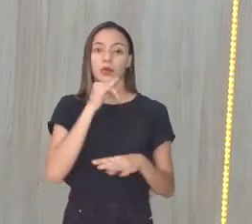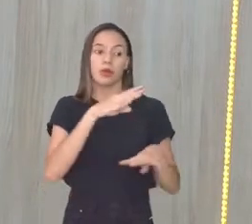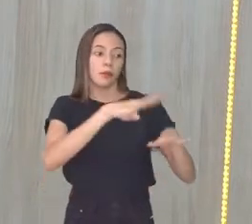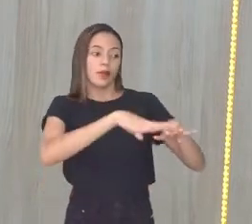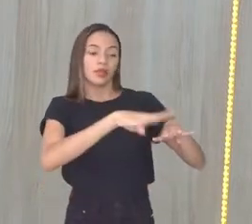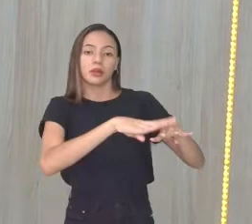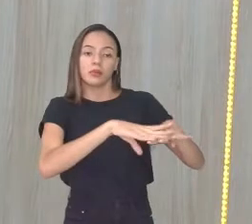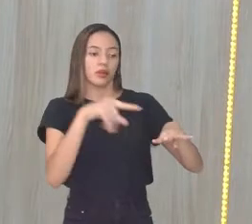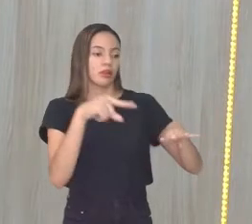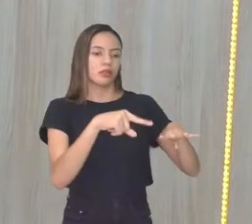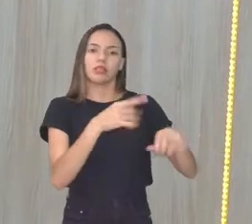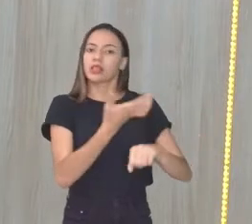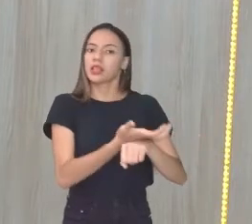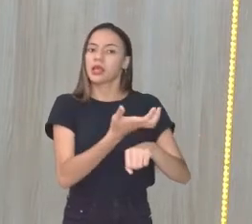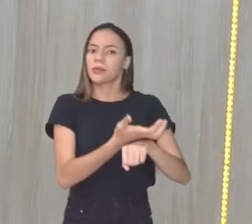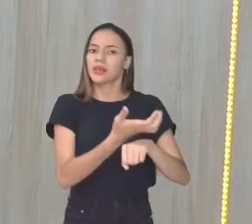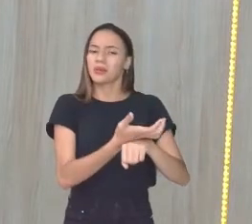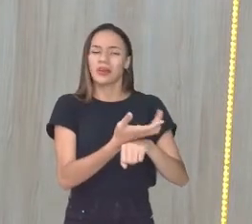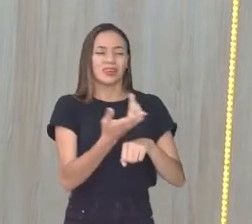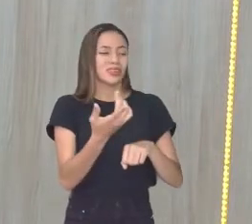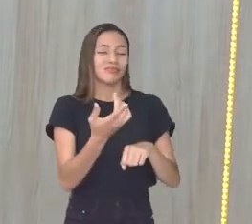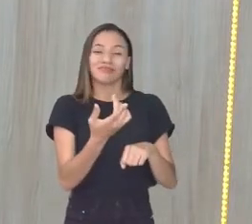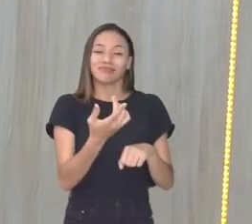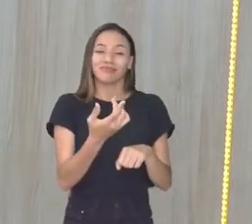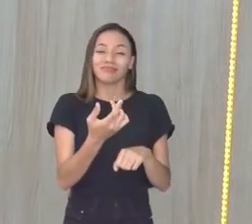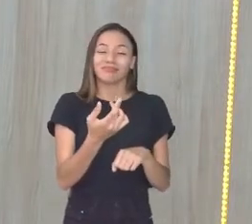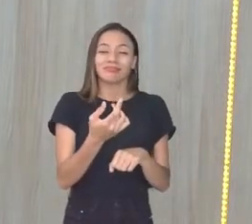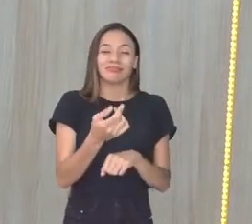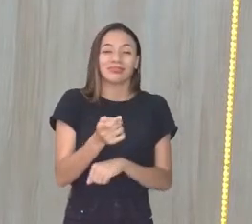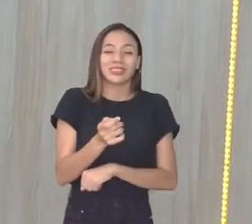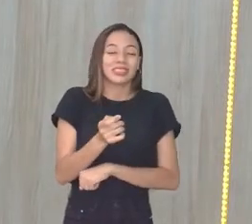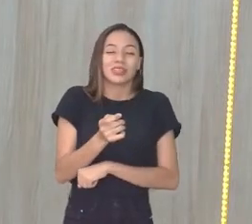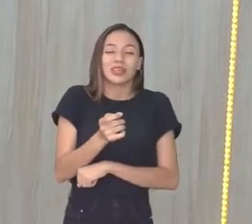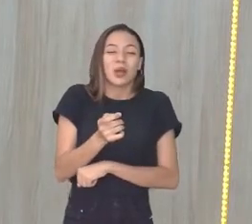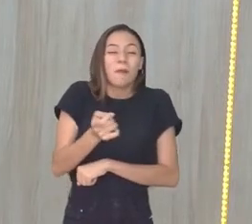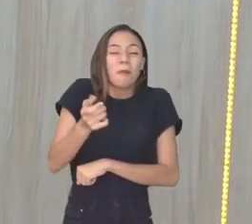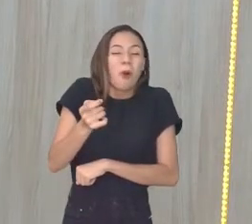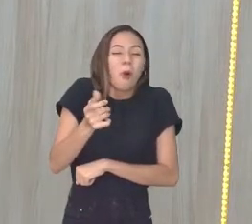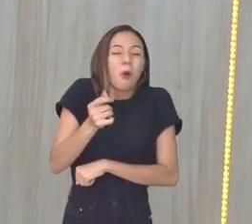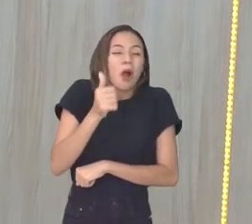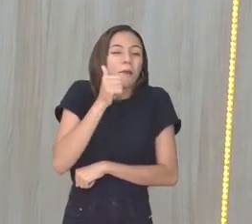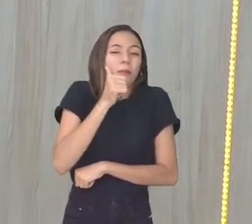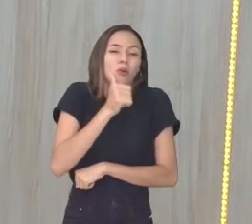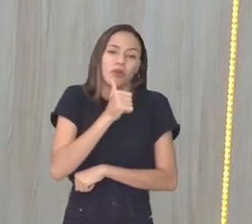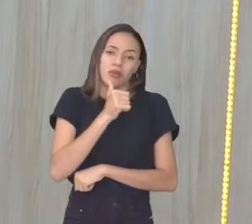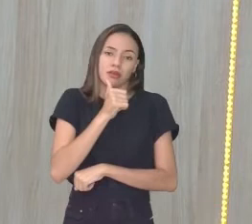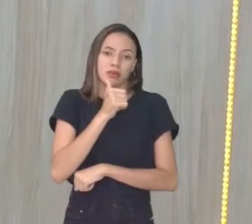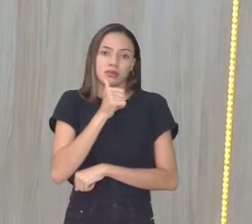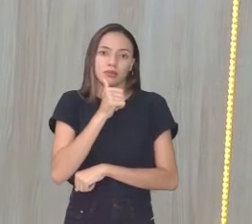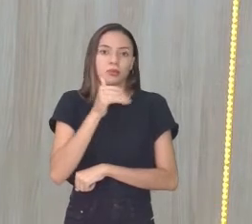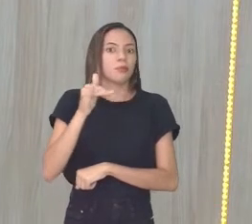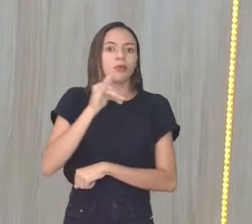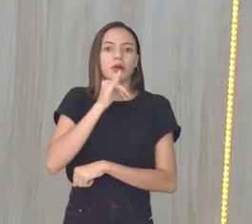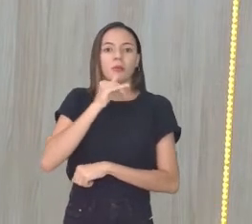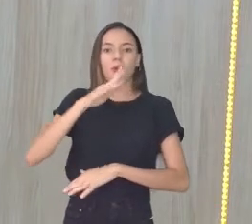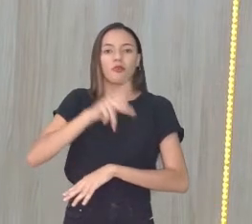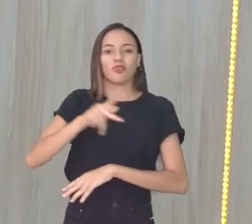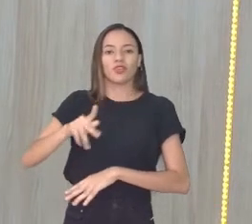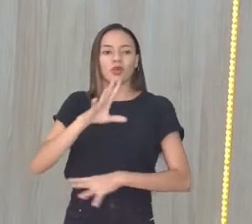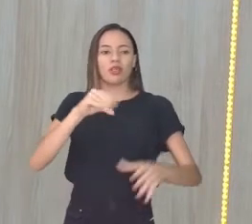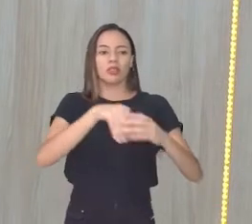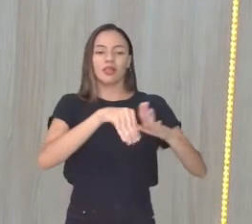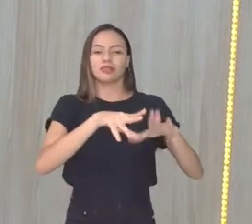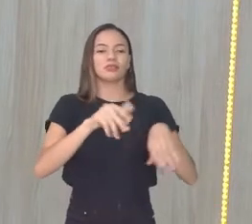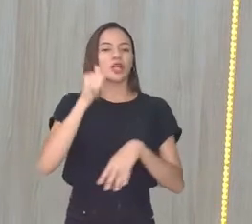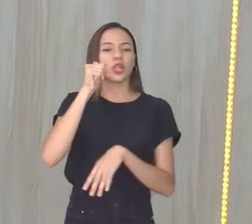Matemática é uma disciplina que dificilmente tem uma mulher que ensinava matemática em escola, não é? Então, eu tenho certeza hoje que você, na sua